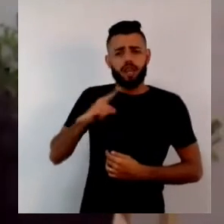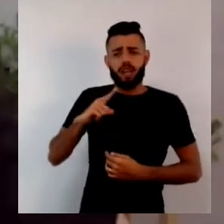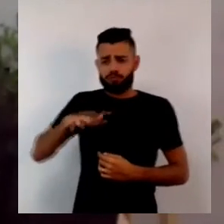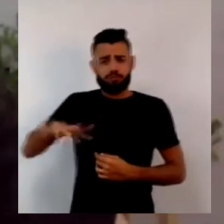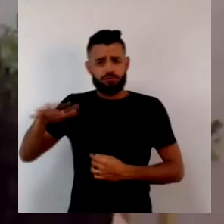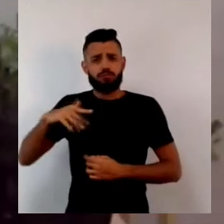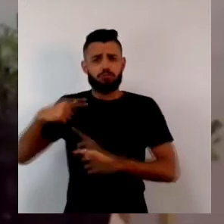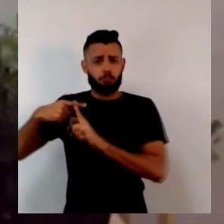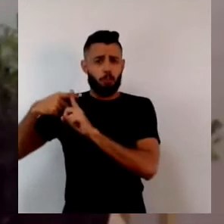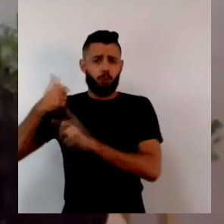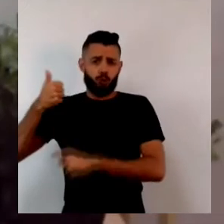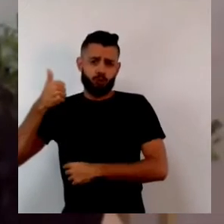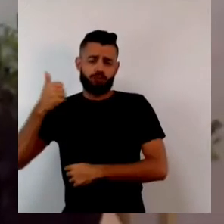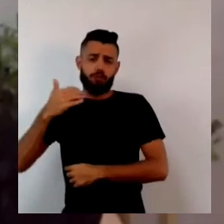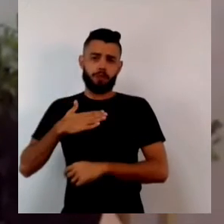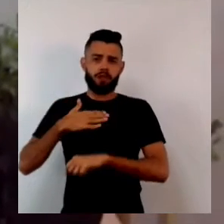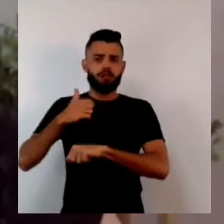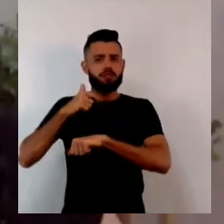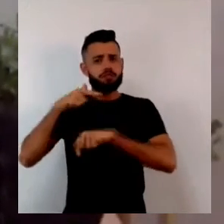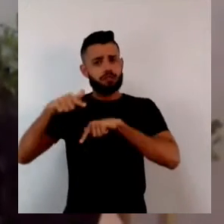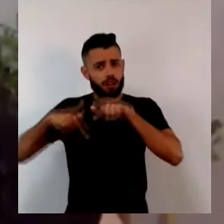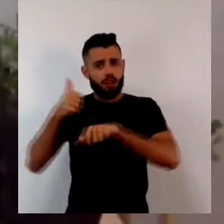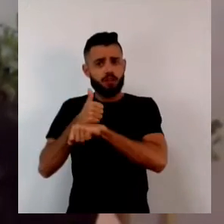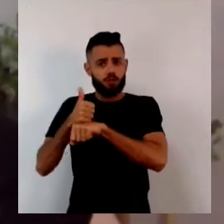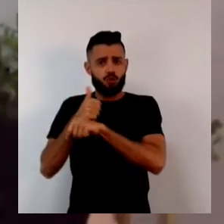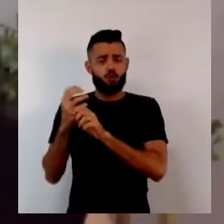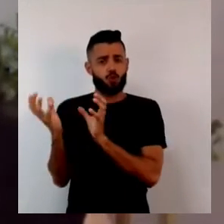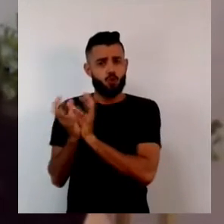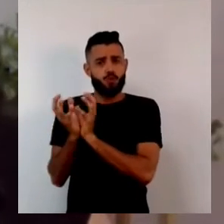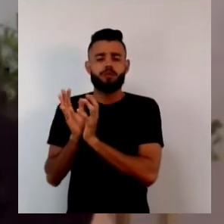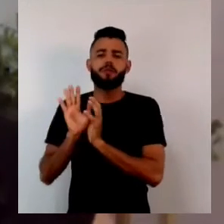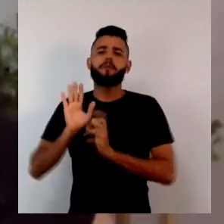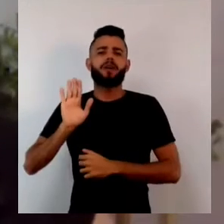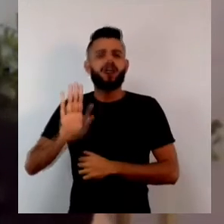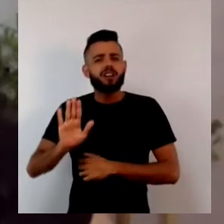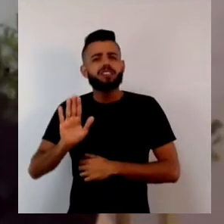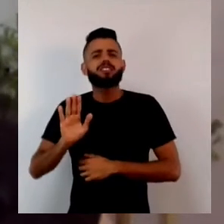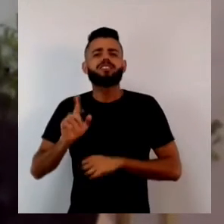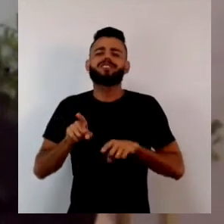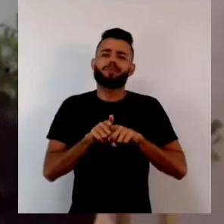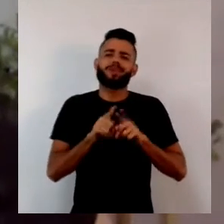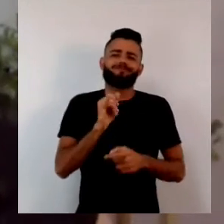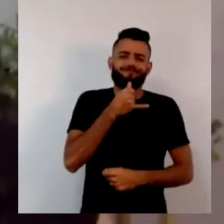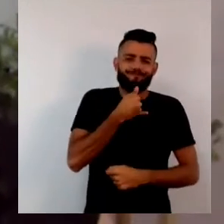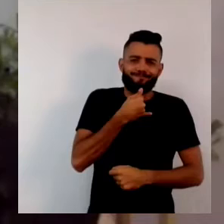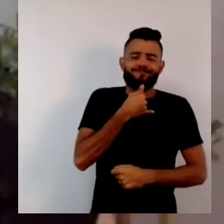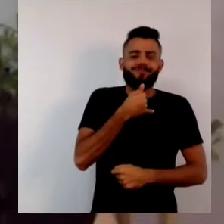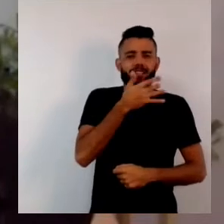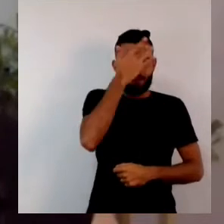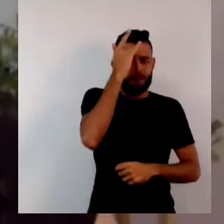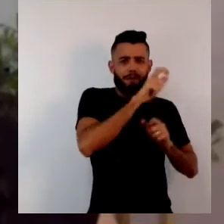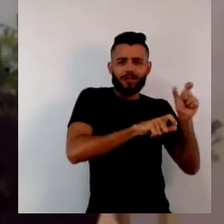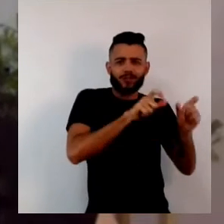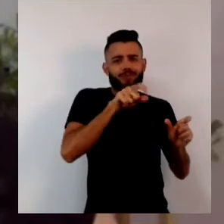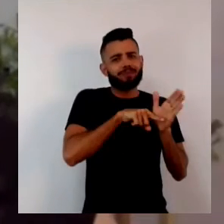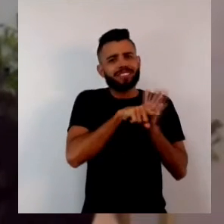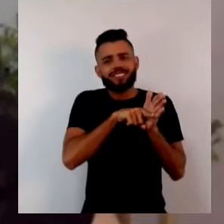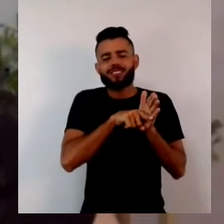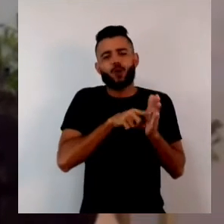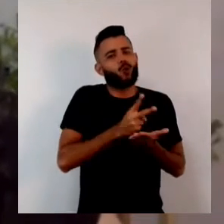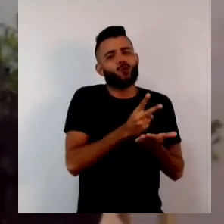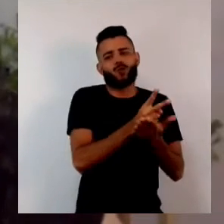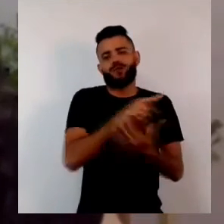pela carreira do nosso grupo, mas um lado de muito pesar pelos pesquisadores que não conseguiram dar continuidade. Então,